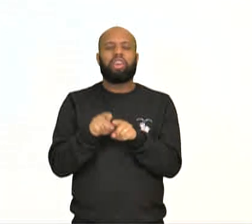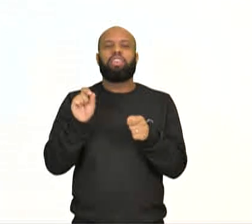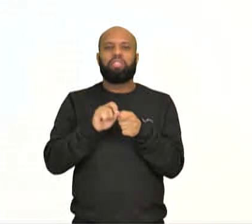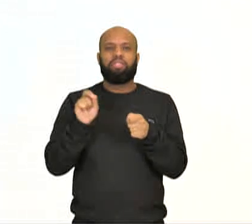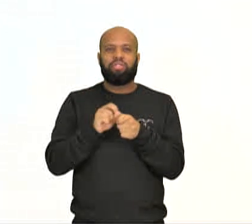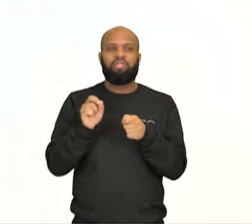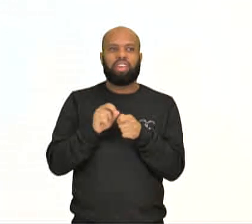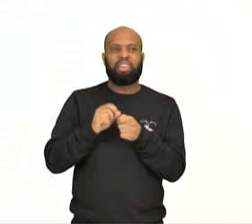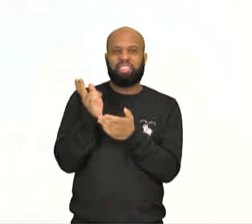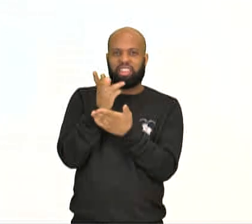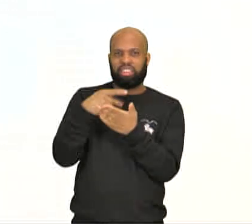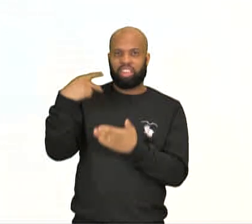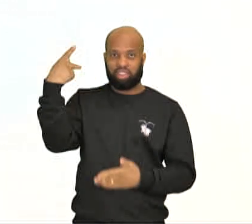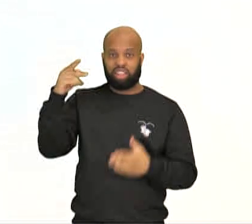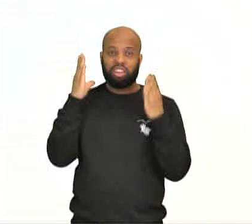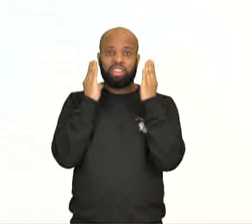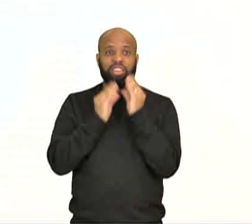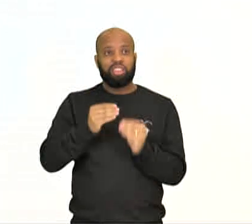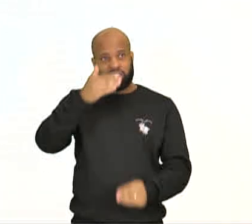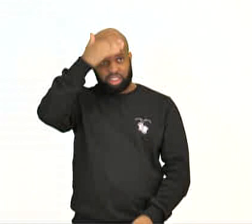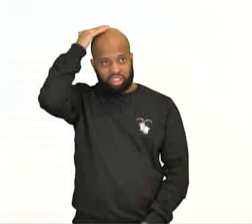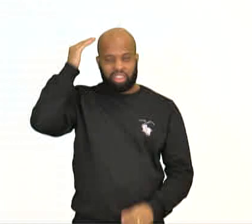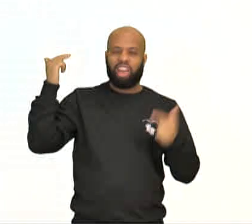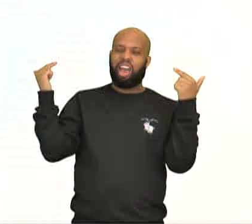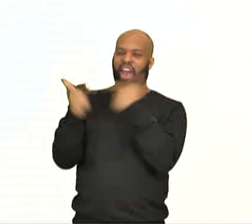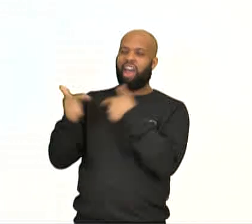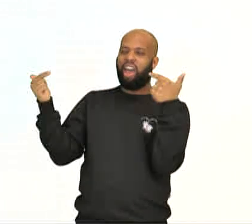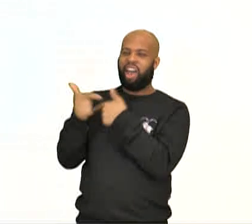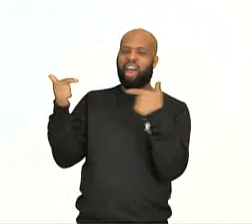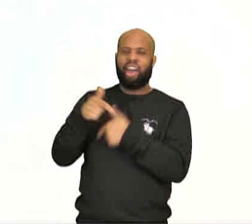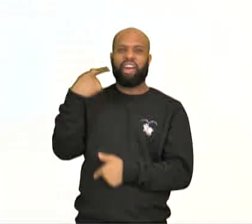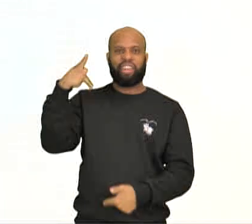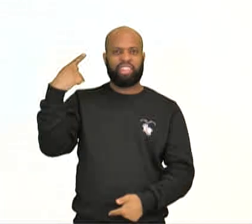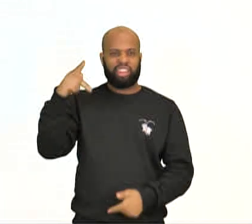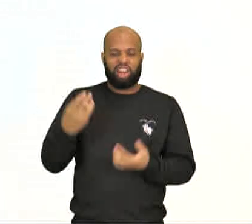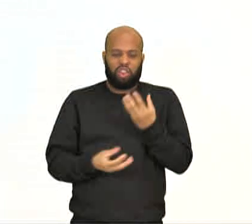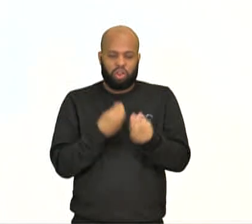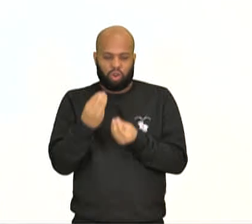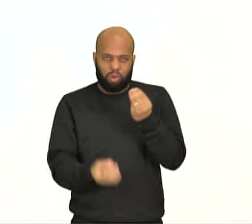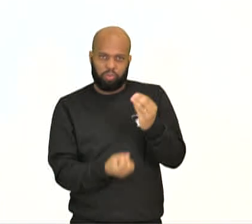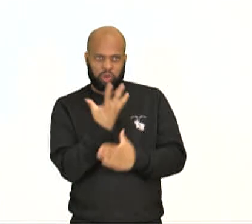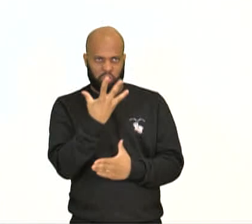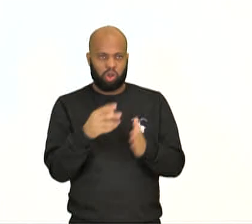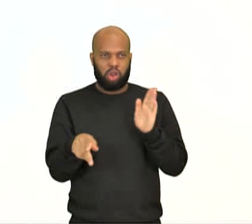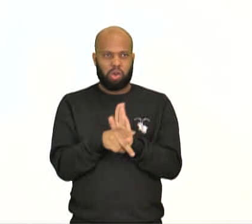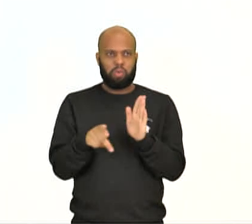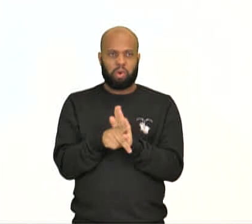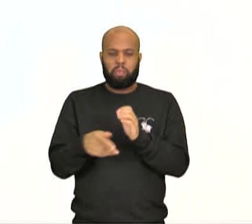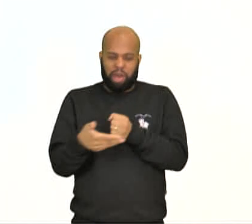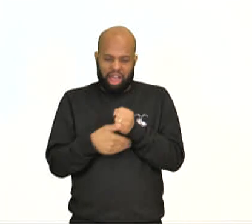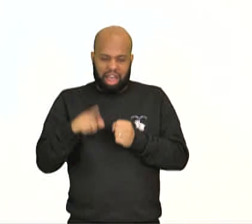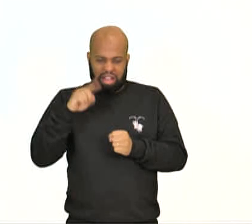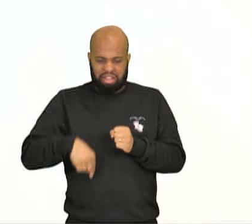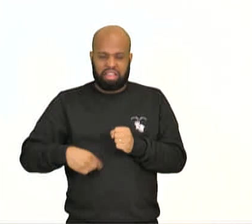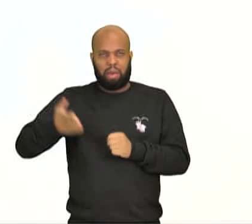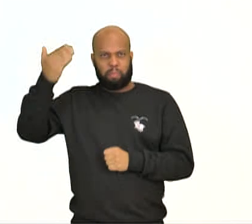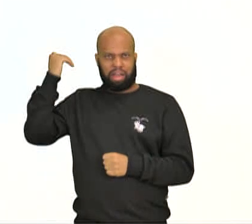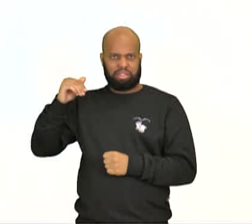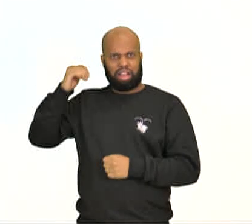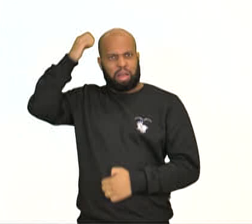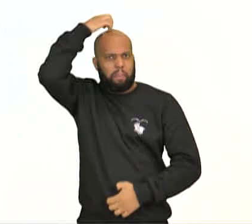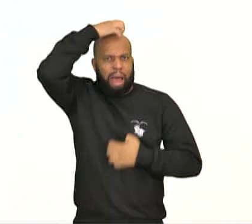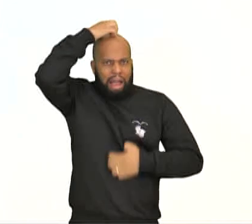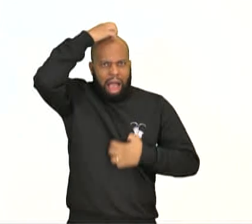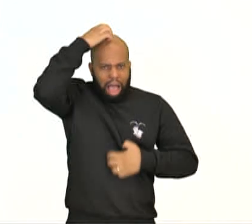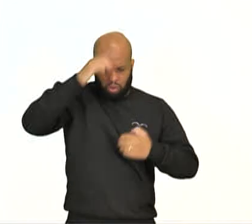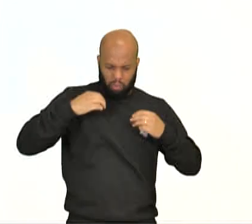Darwin em 1871, satirizando, dando risada da teoria dele, da origem dos seres humanos primatas. Aí está a questão. O